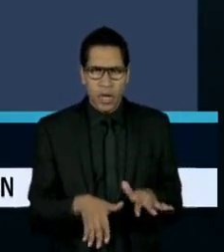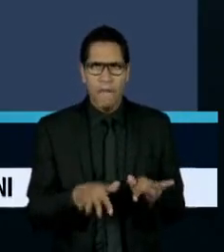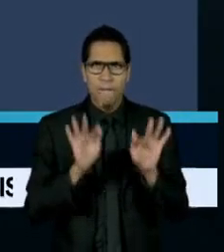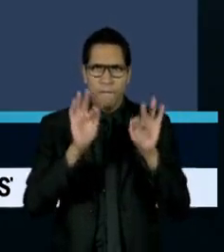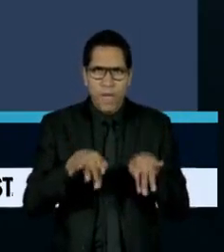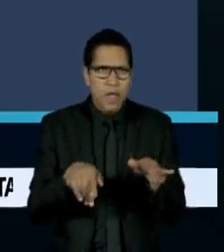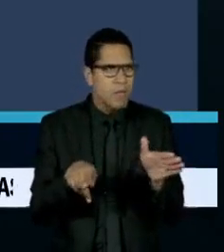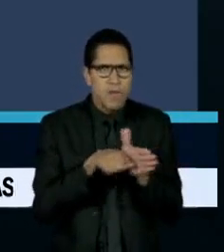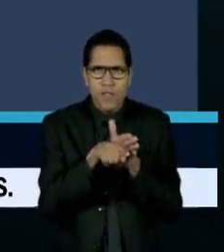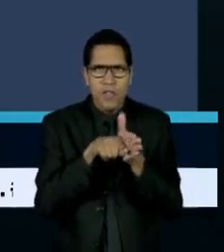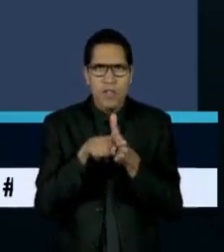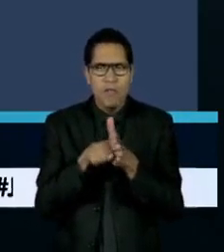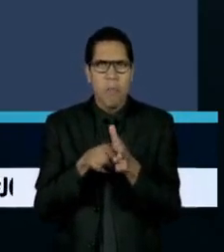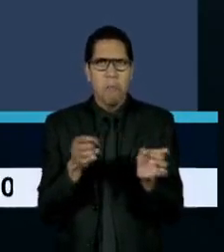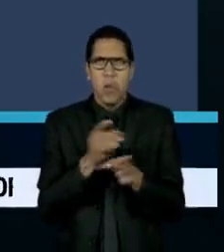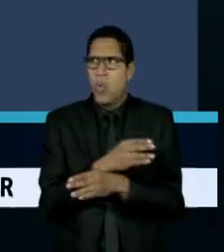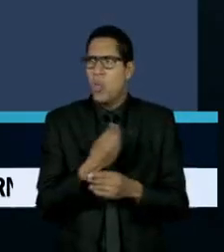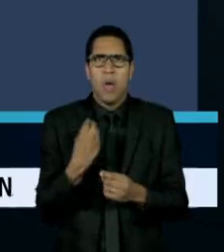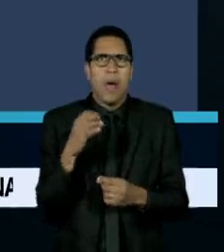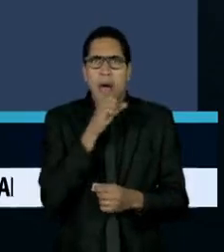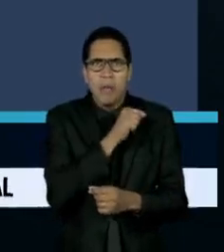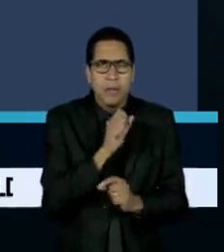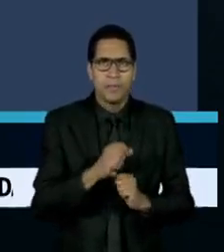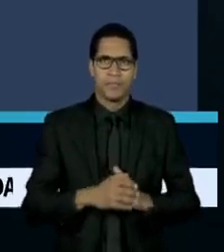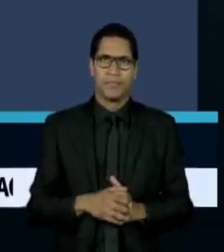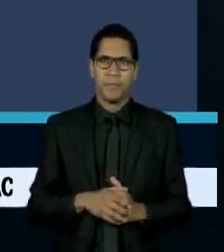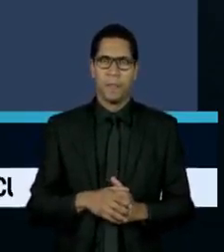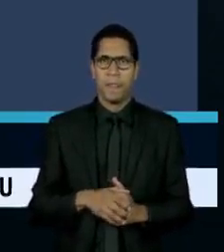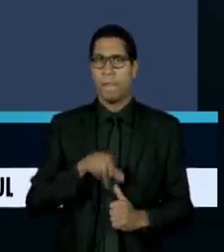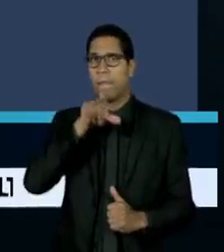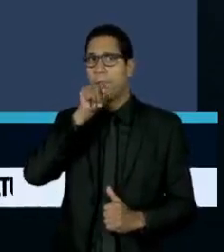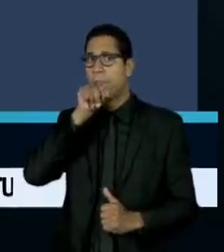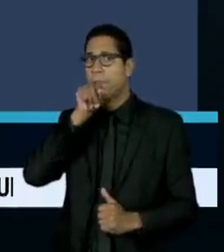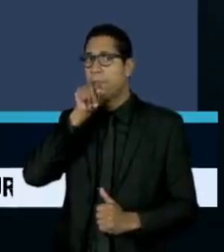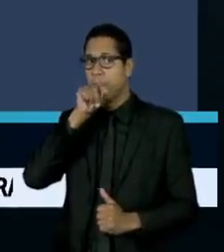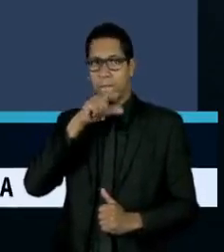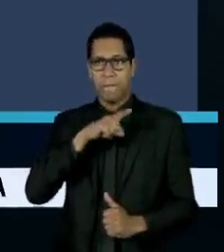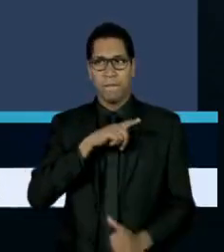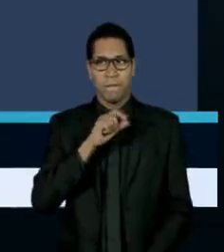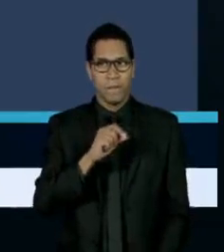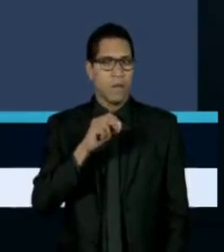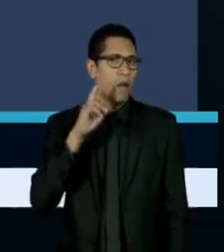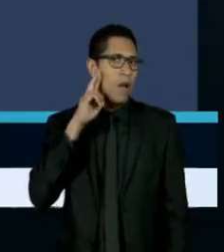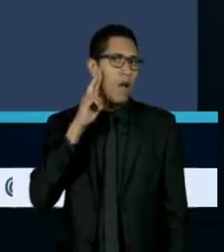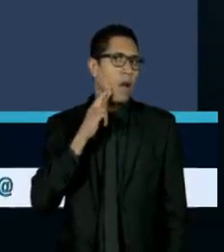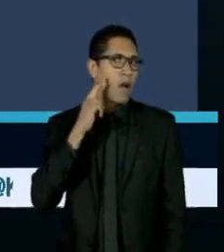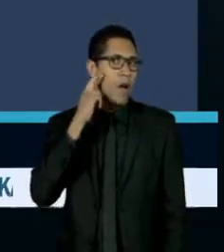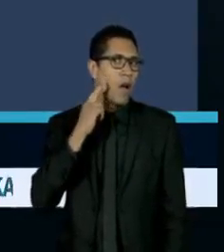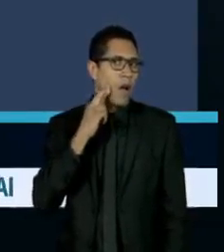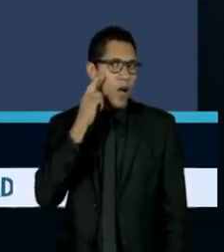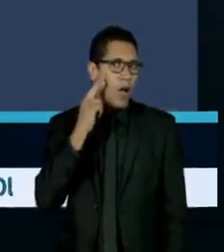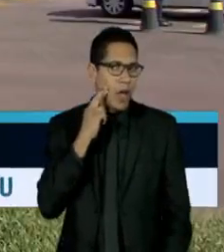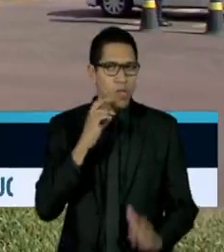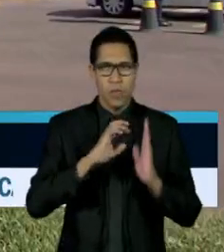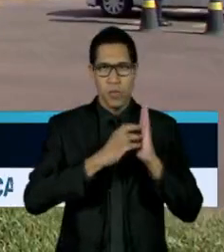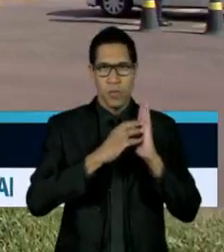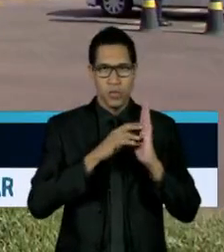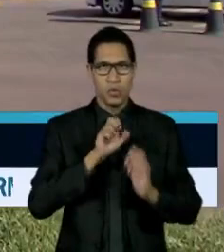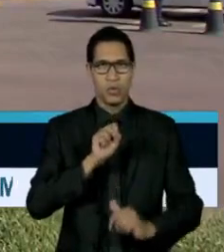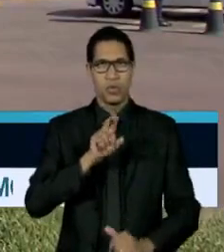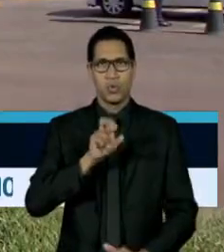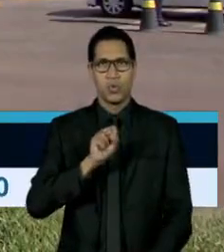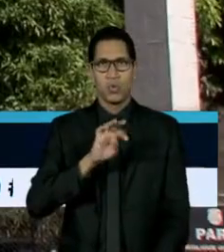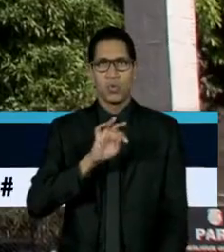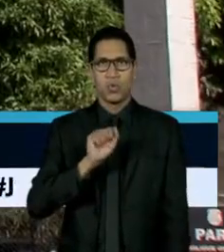tão prematuramente? A manifestação no Twitter do senador Randolph Rodrigues, da Rede Sustentabilidade, é uma